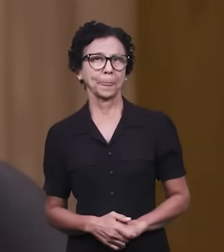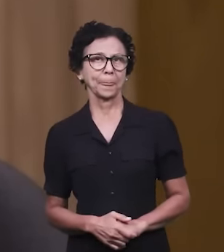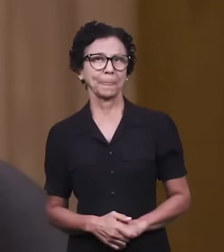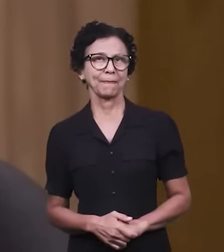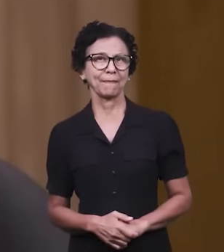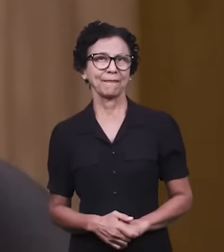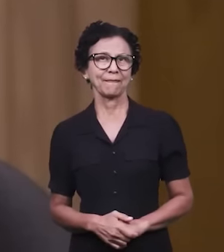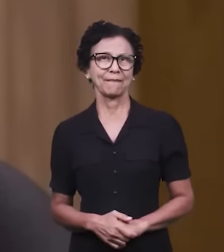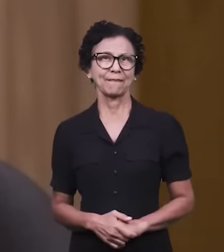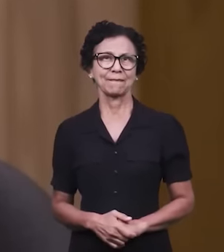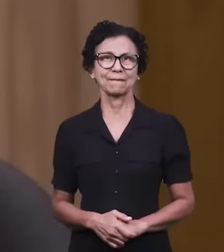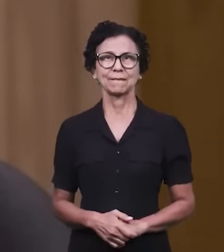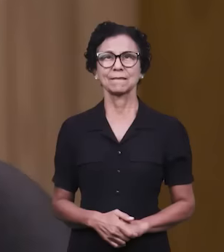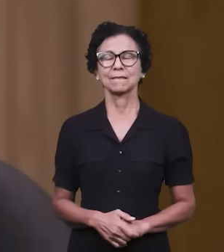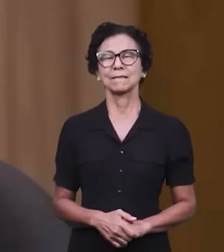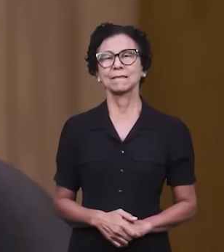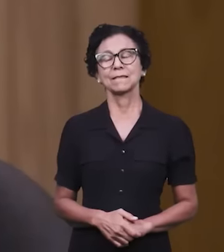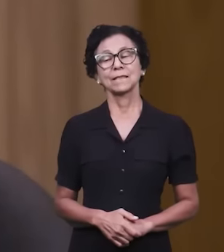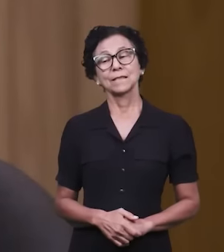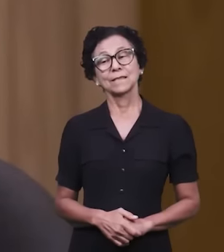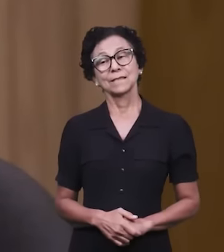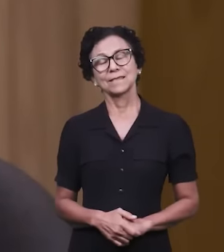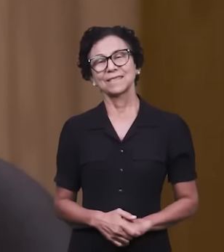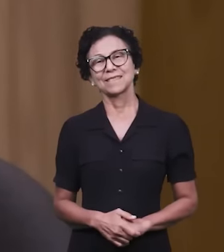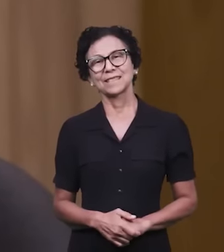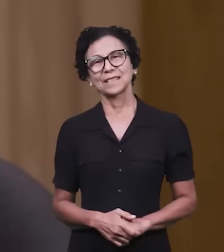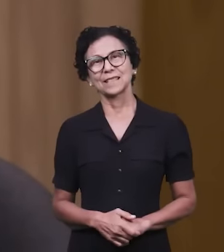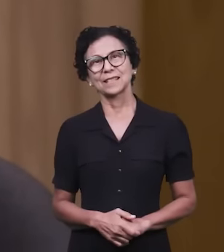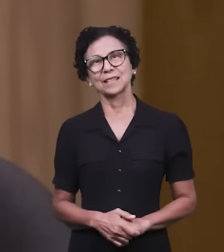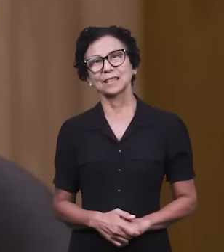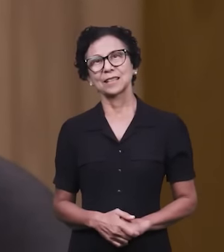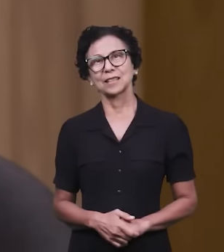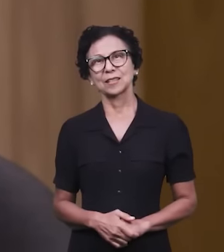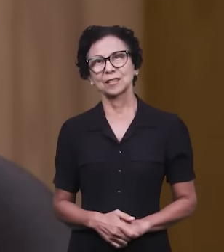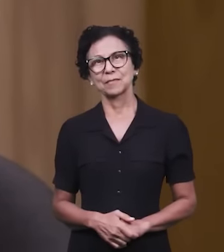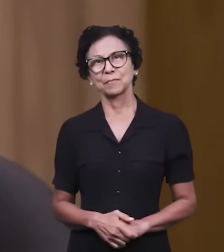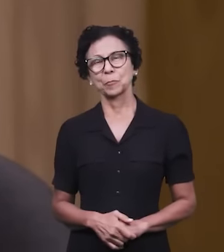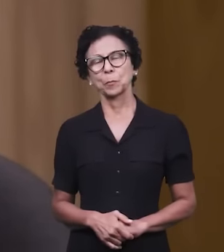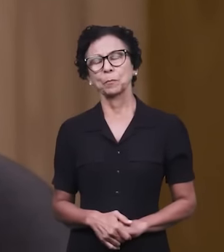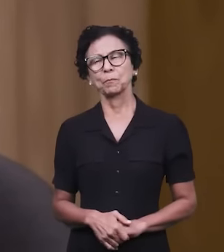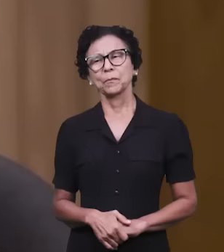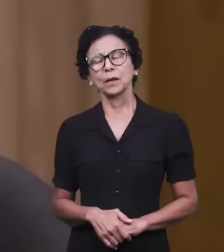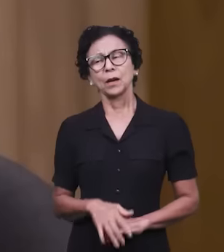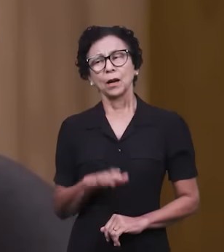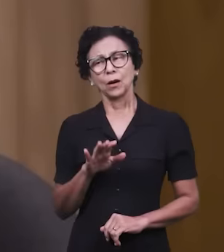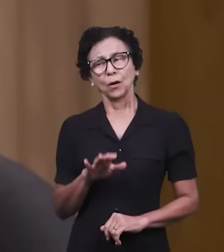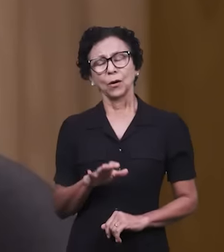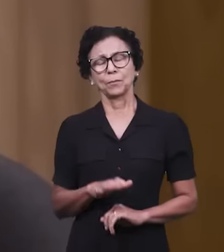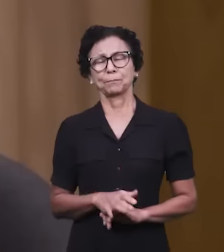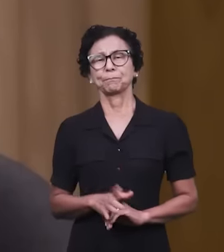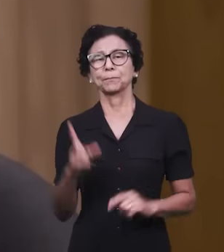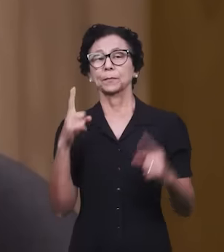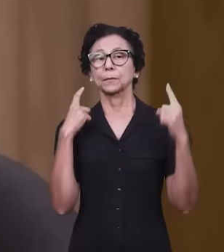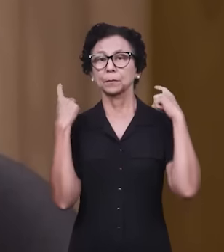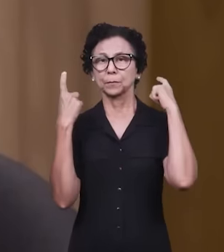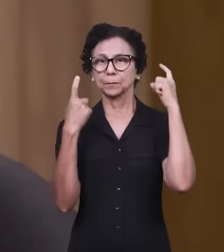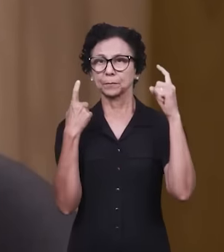às vezes você faz uma colocação querendo, até por desconhecer. Toda a nossa